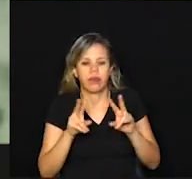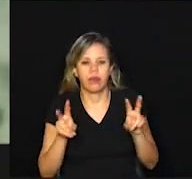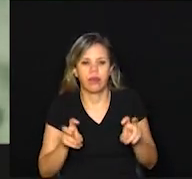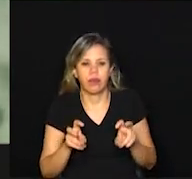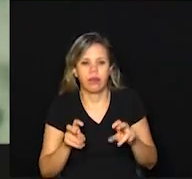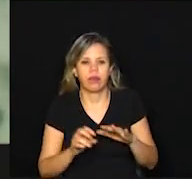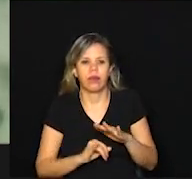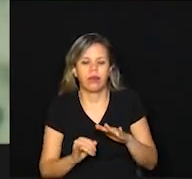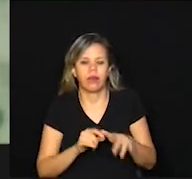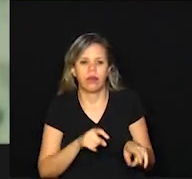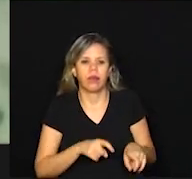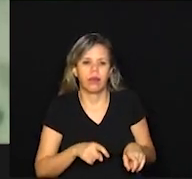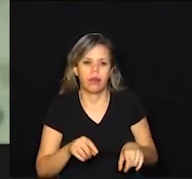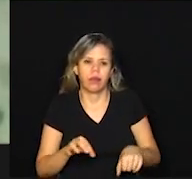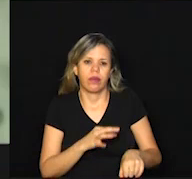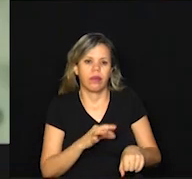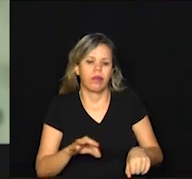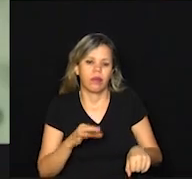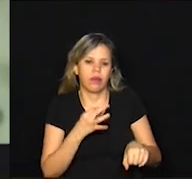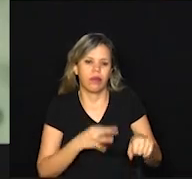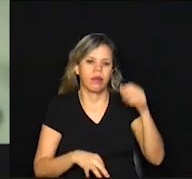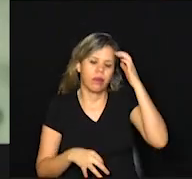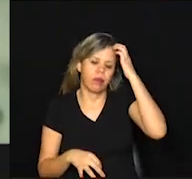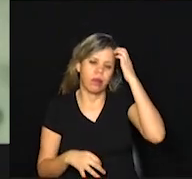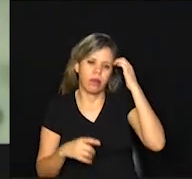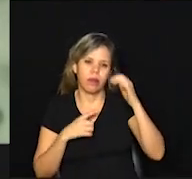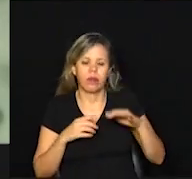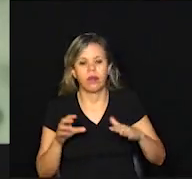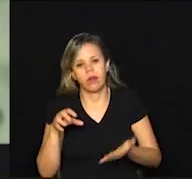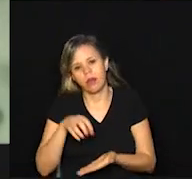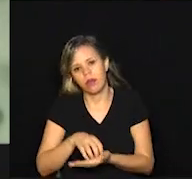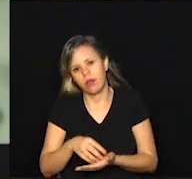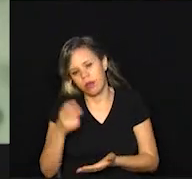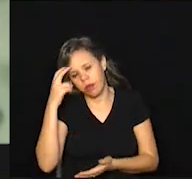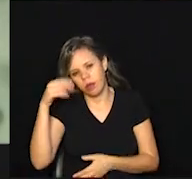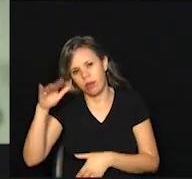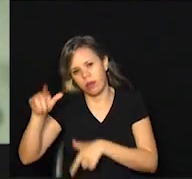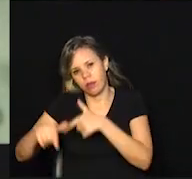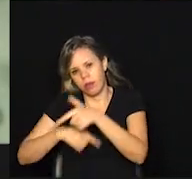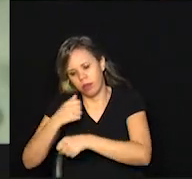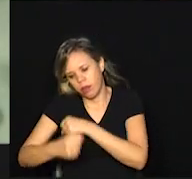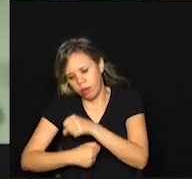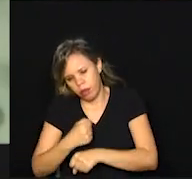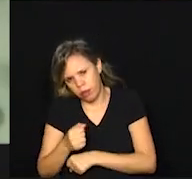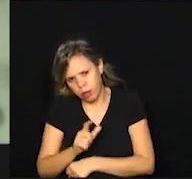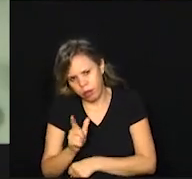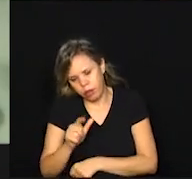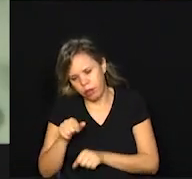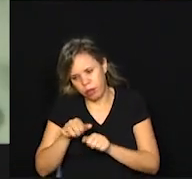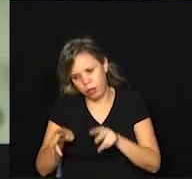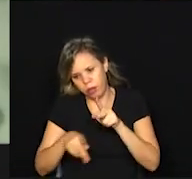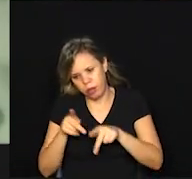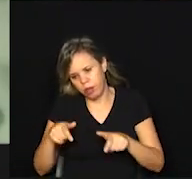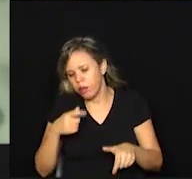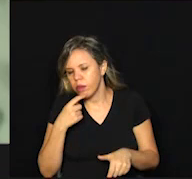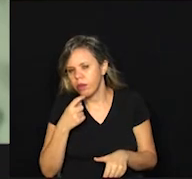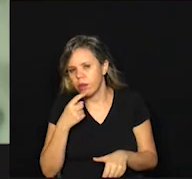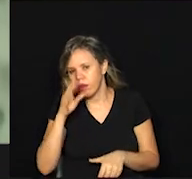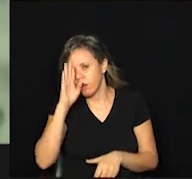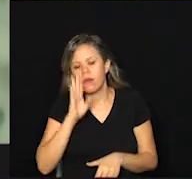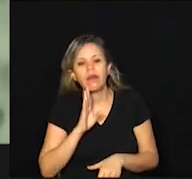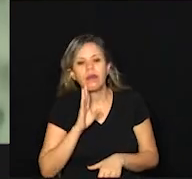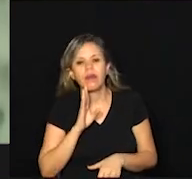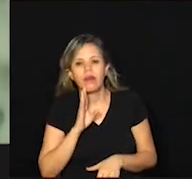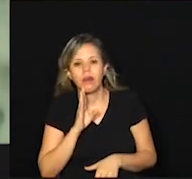Roseira e uma agenda da orquestra eu te garanto que a Casa de Cultura vai ter mais atividades anuais para a população de Campinas de forma